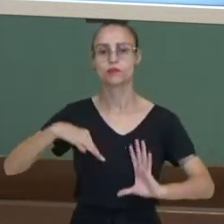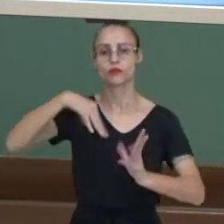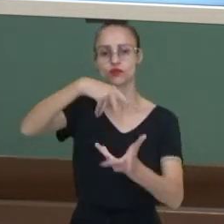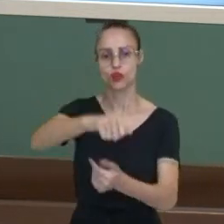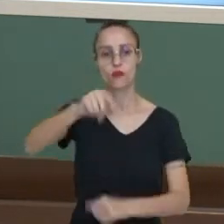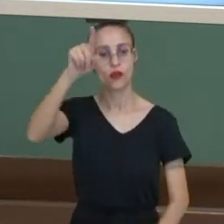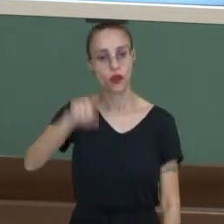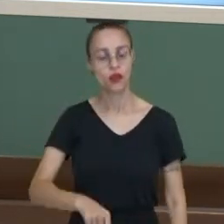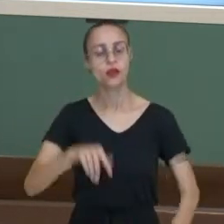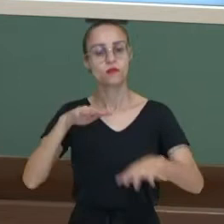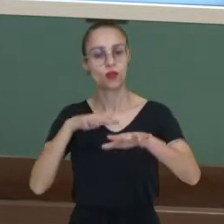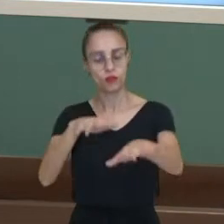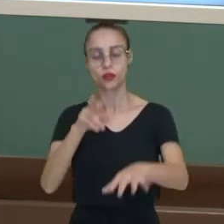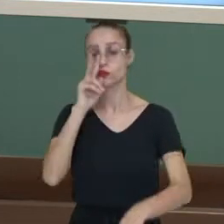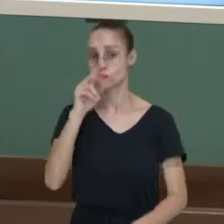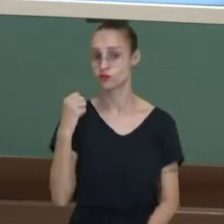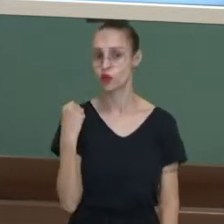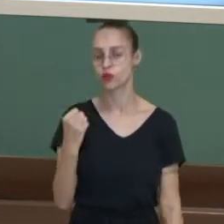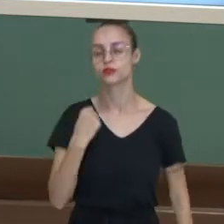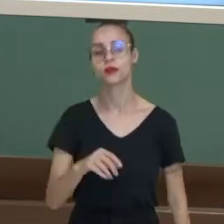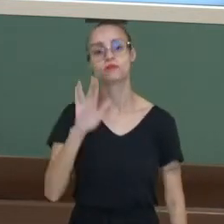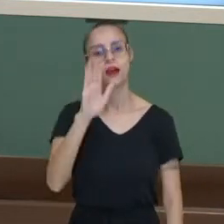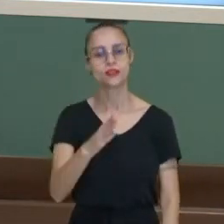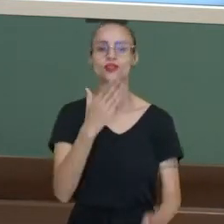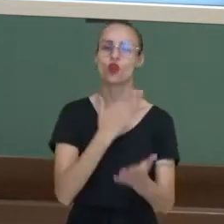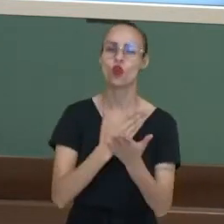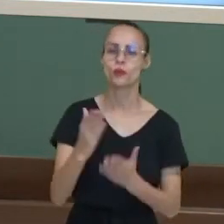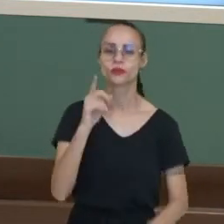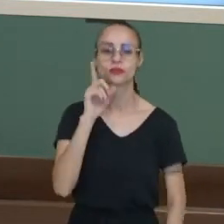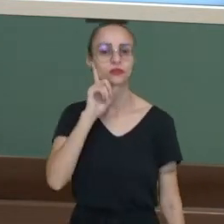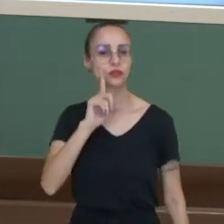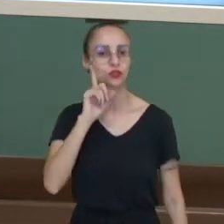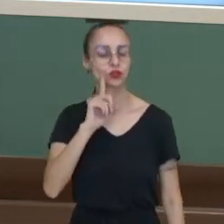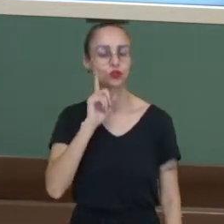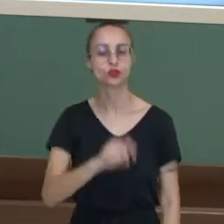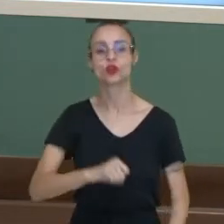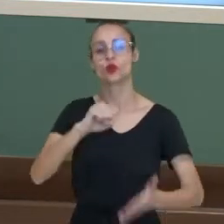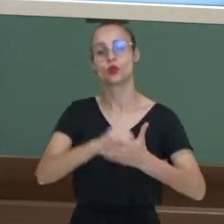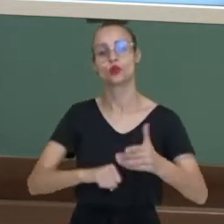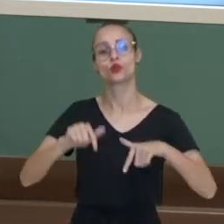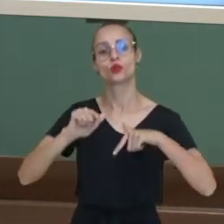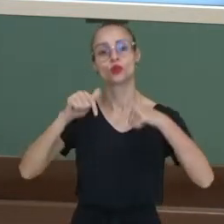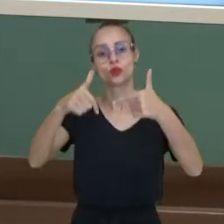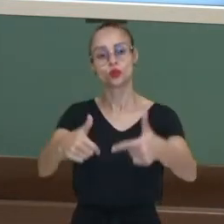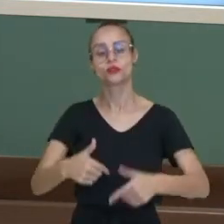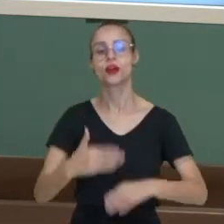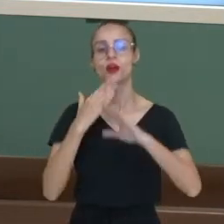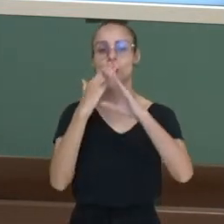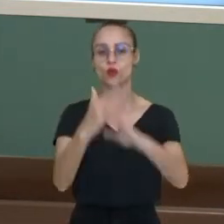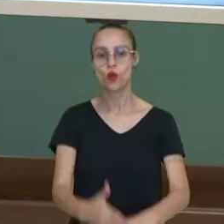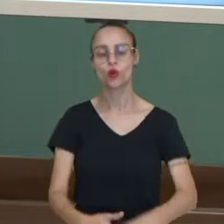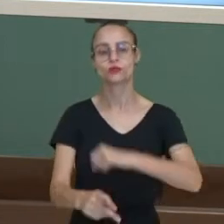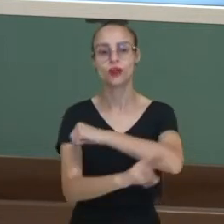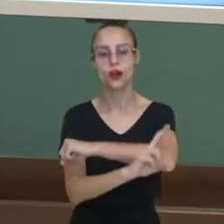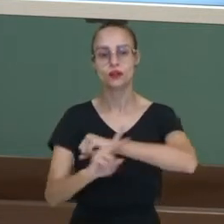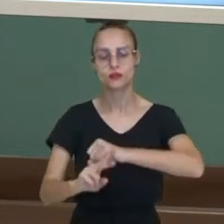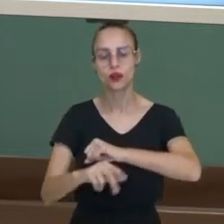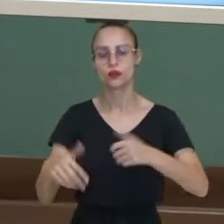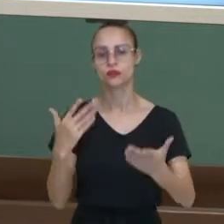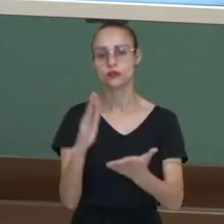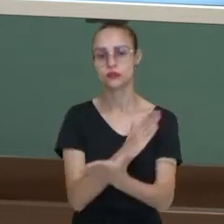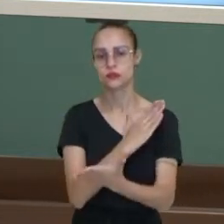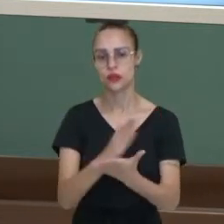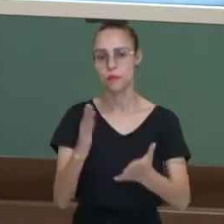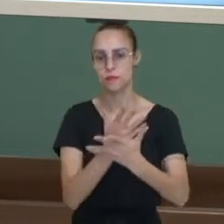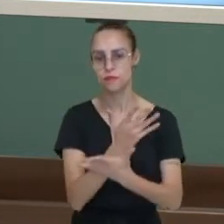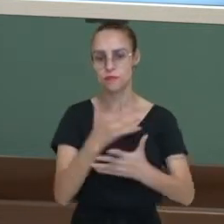Então esse movimento ganhou força, mas um movimento iniciado lá nos Estados Unidos aí como luta contra a segregação racial nos